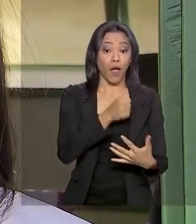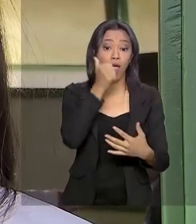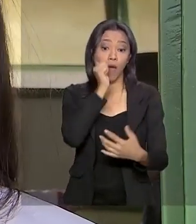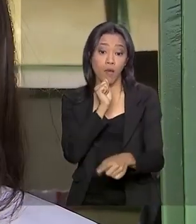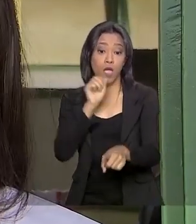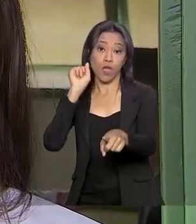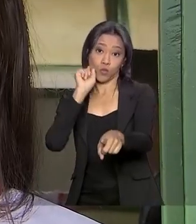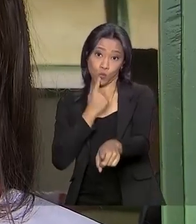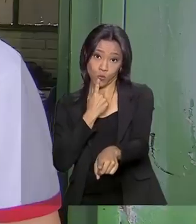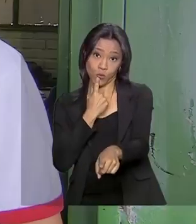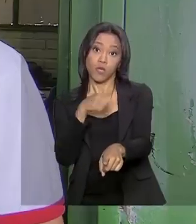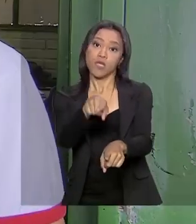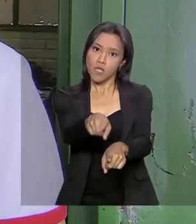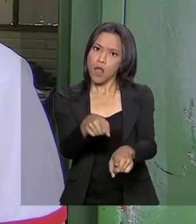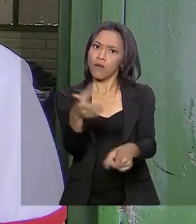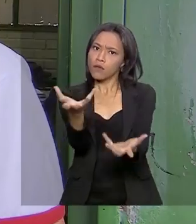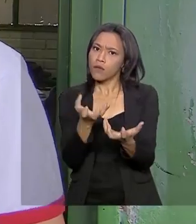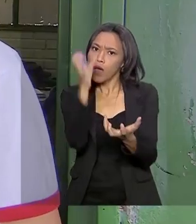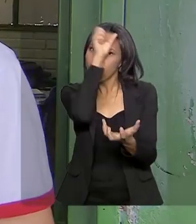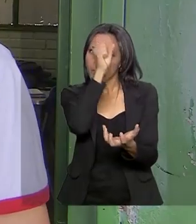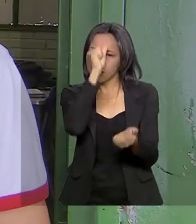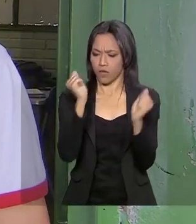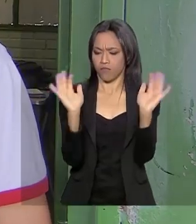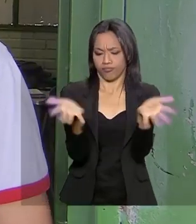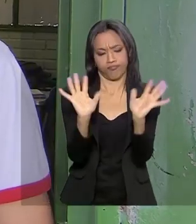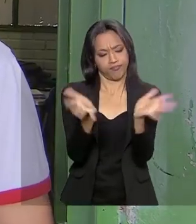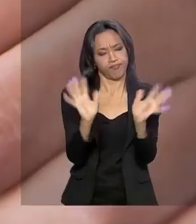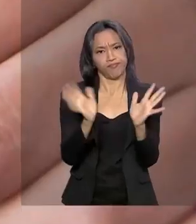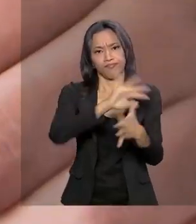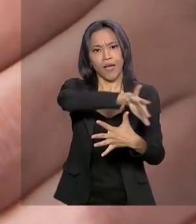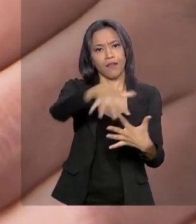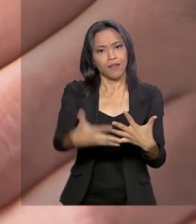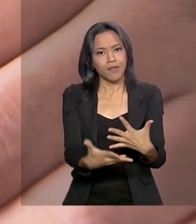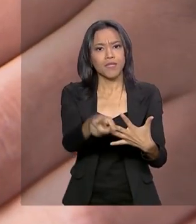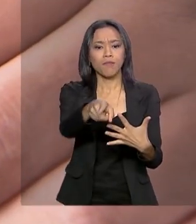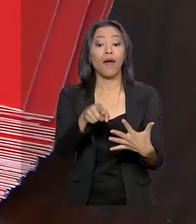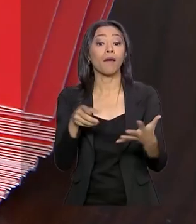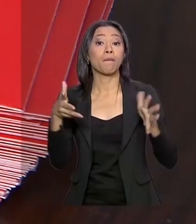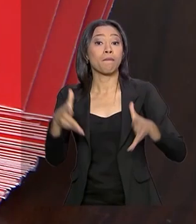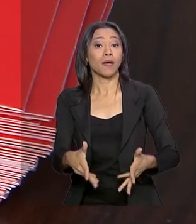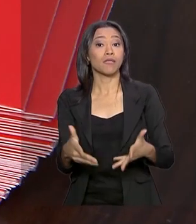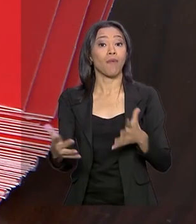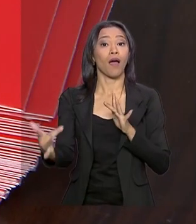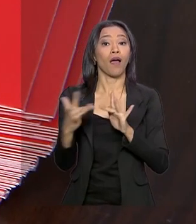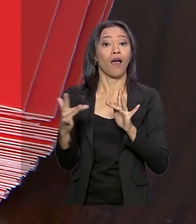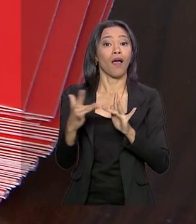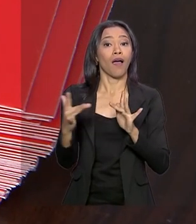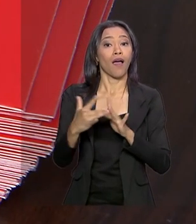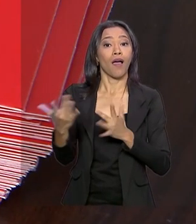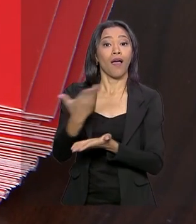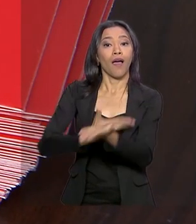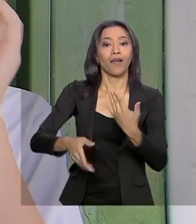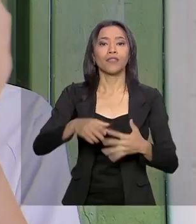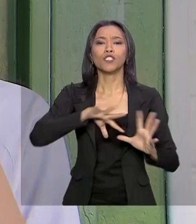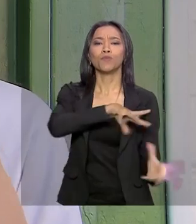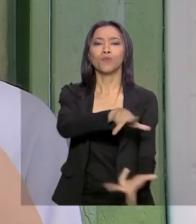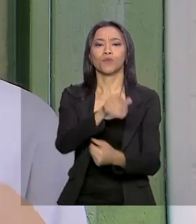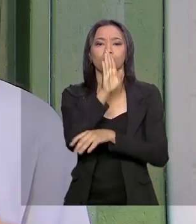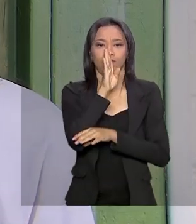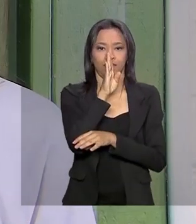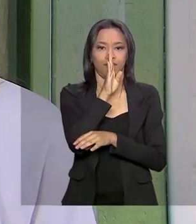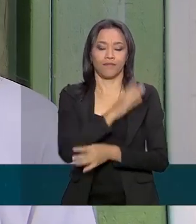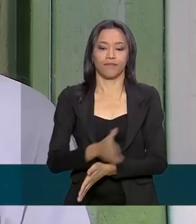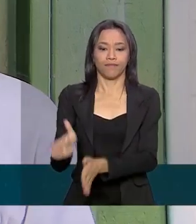e fez questão de aprender a língua brasileira de sinais para participar desse universo silencioso muita